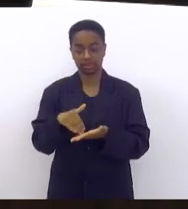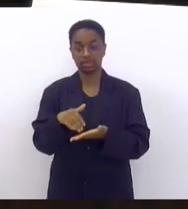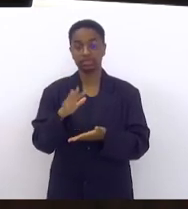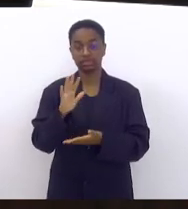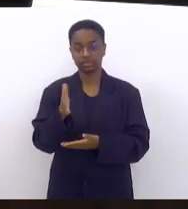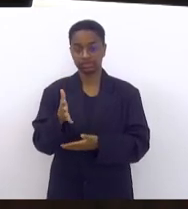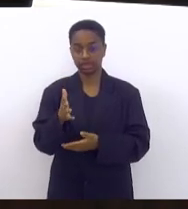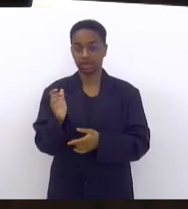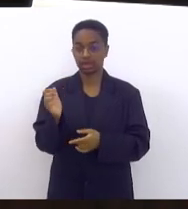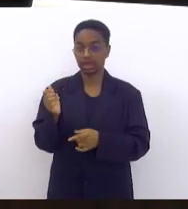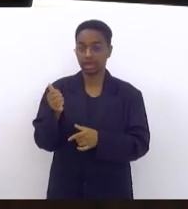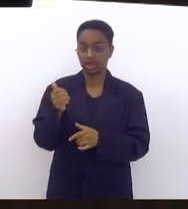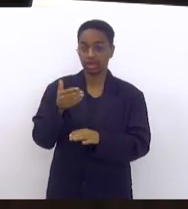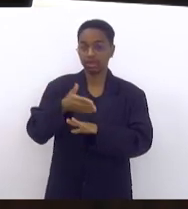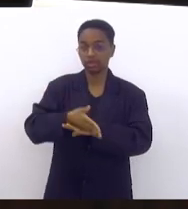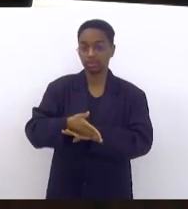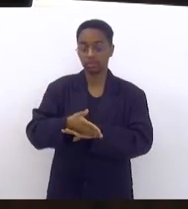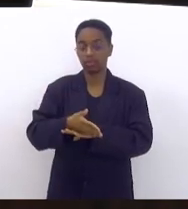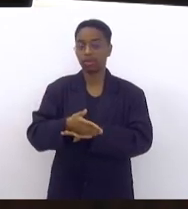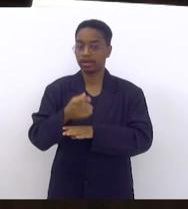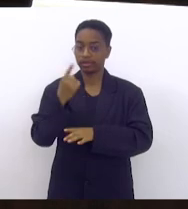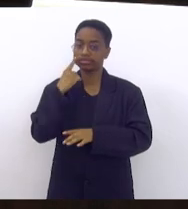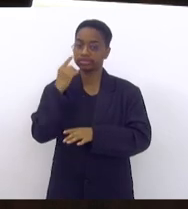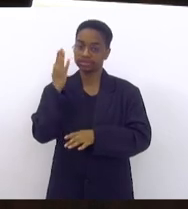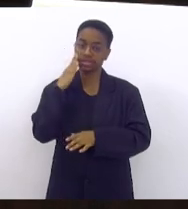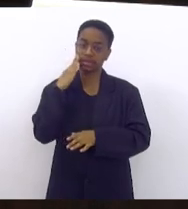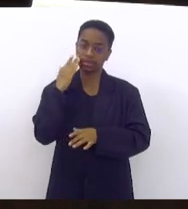com uma projeção de redução